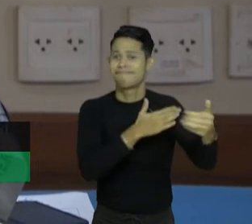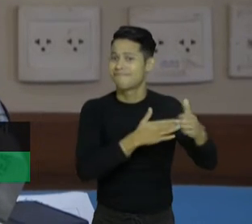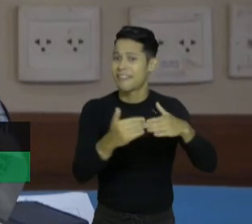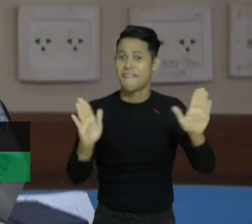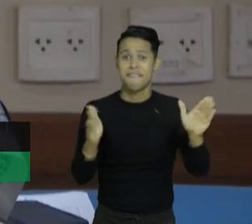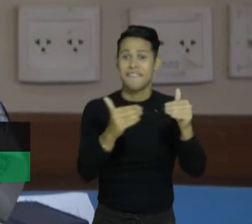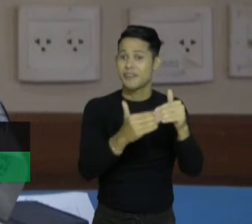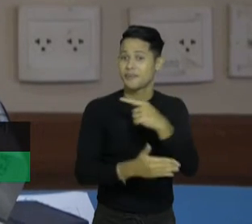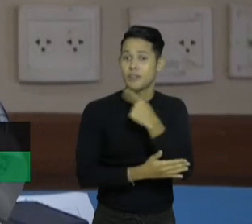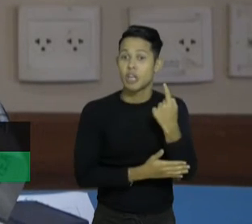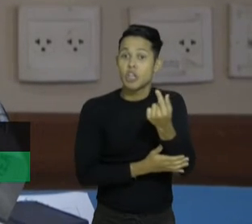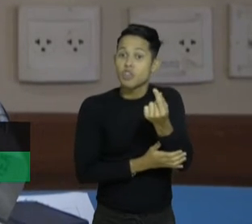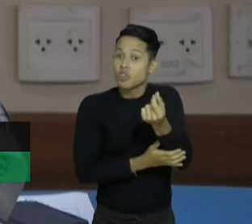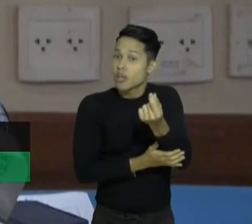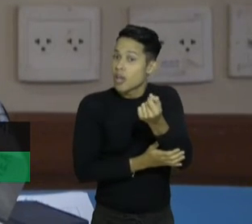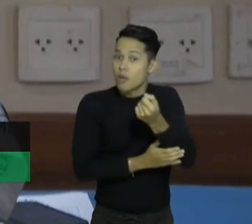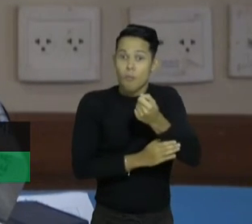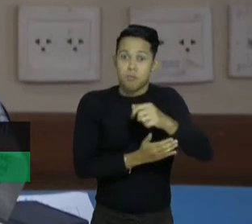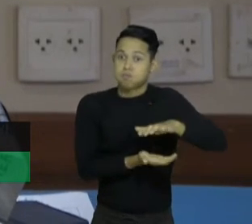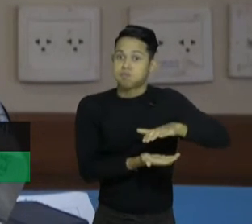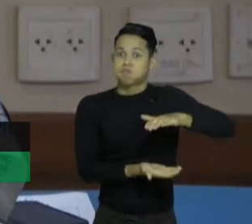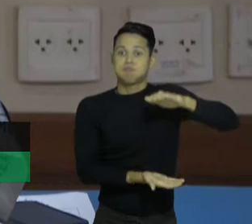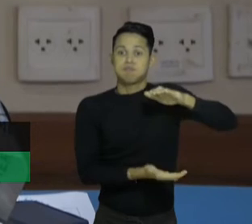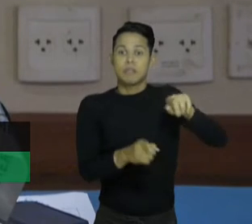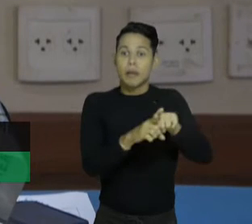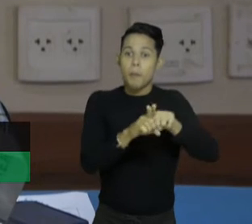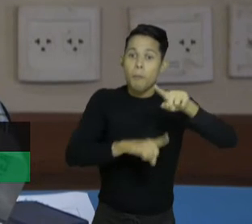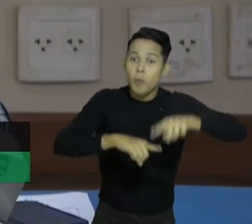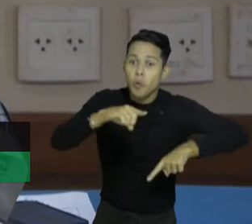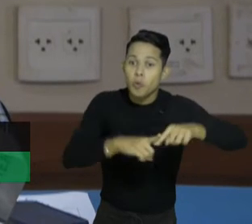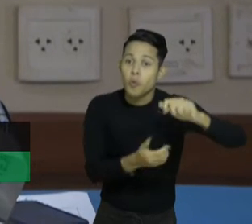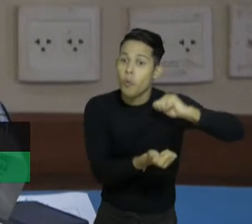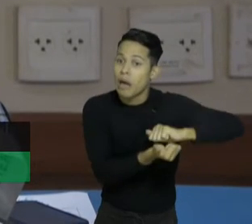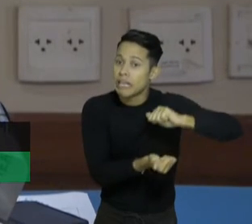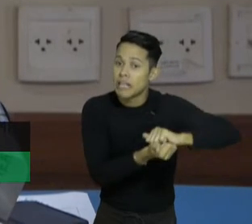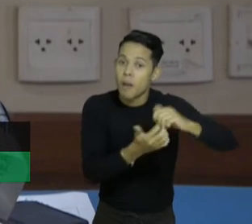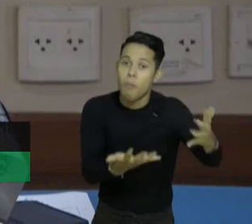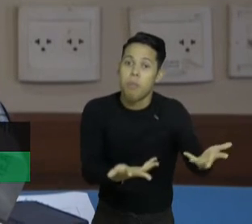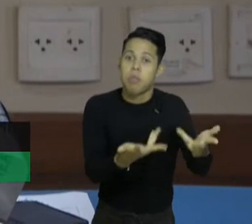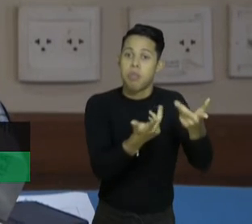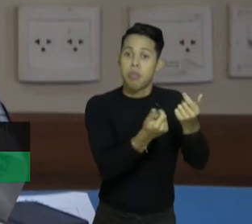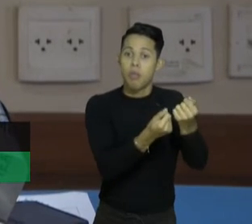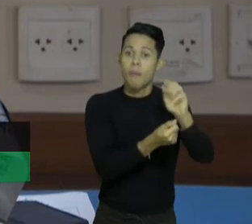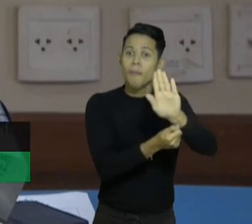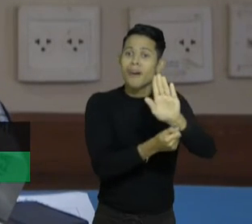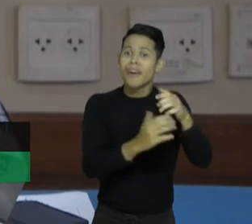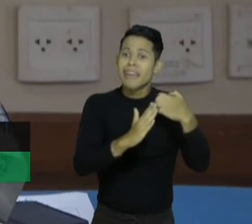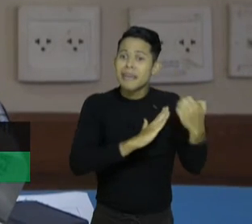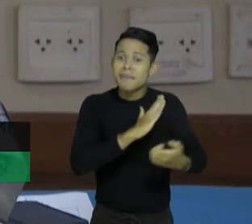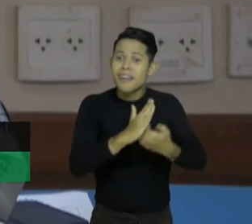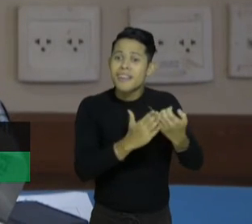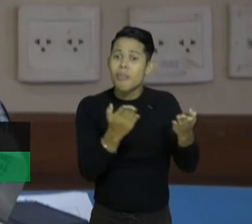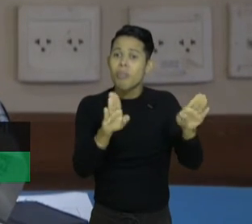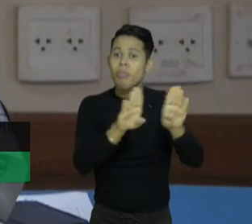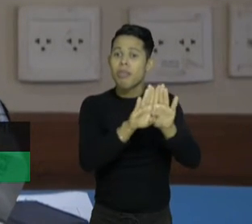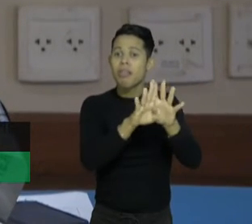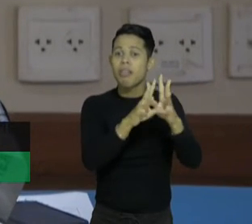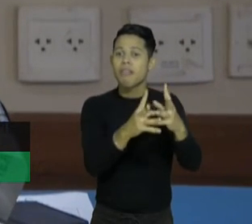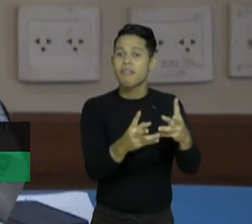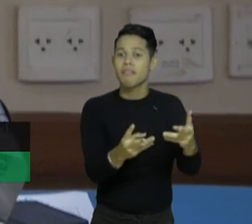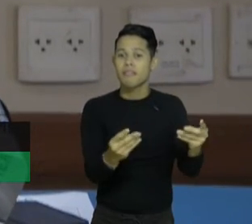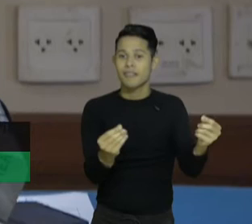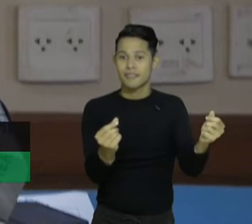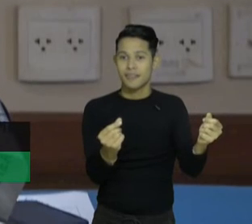consolidado com produtos de extrema qualidade simplesmente as empresas desapareceram isso vale muito para vocês